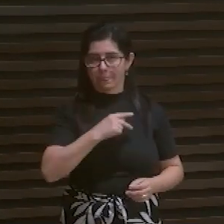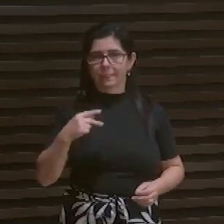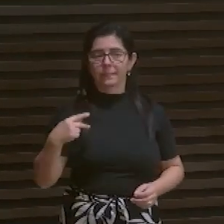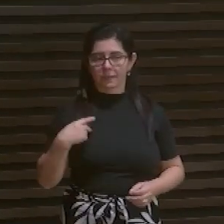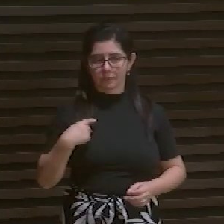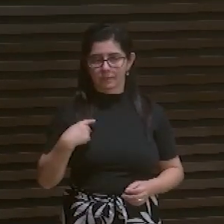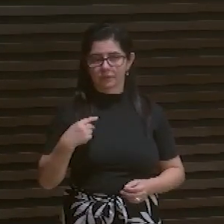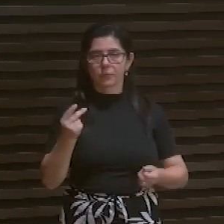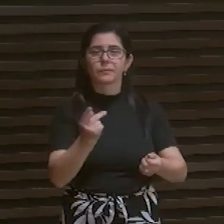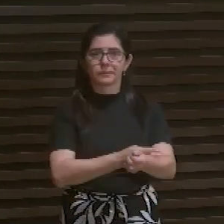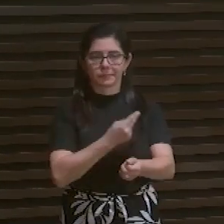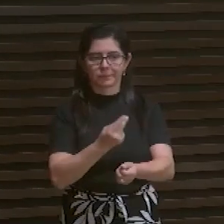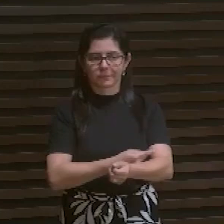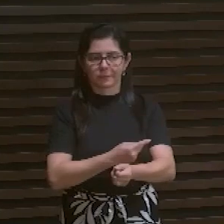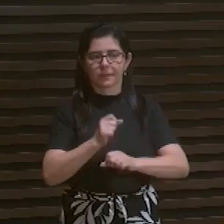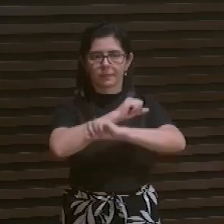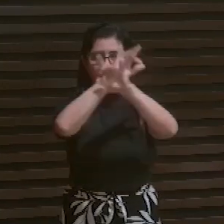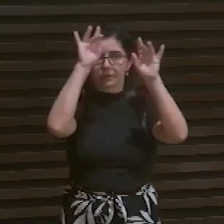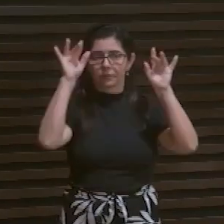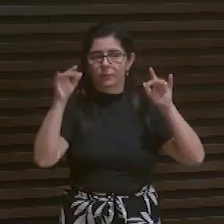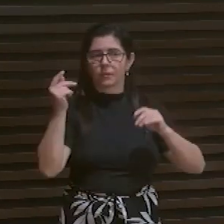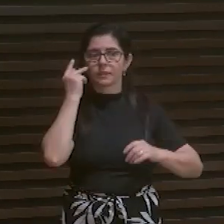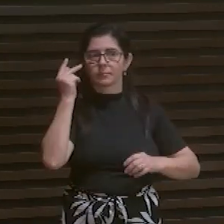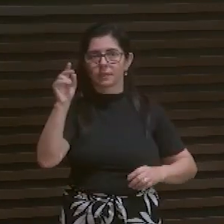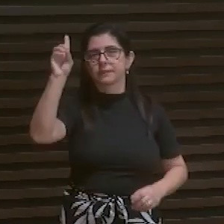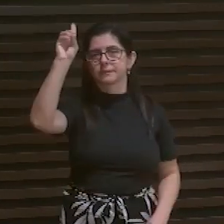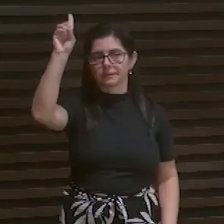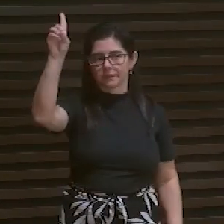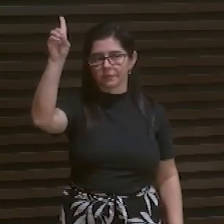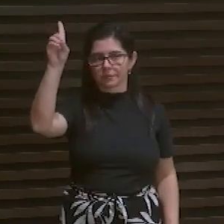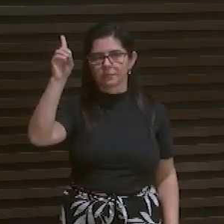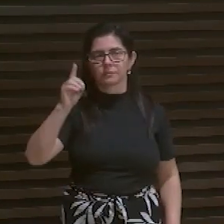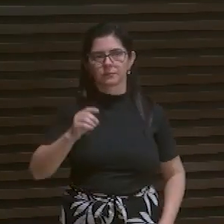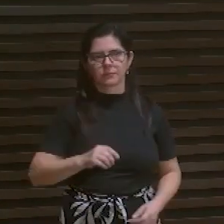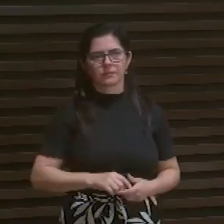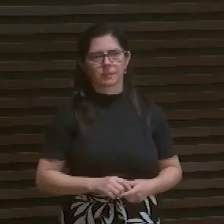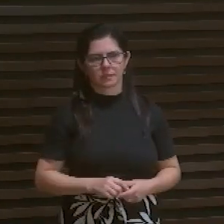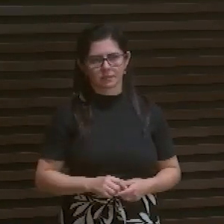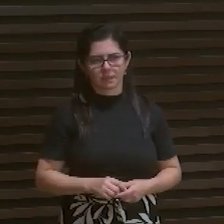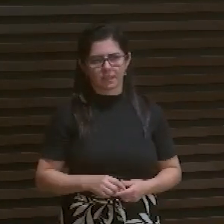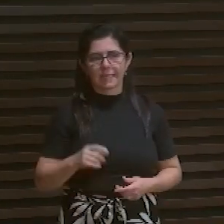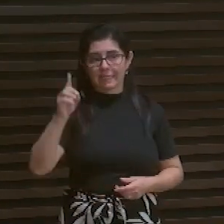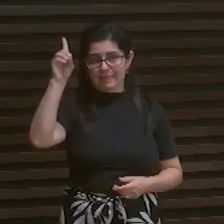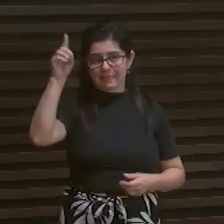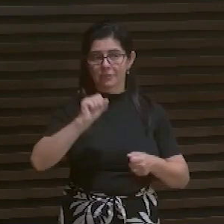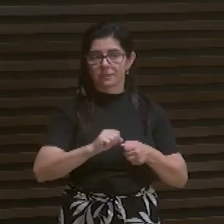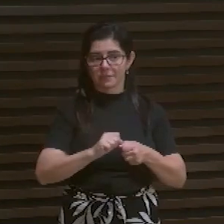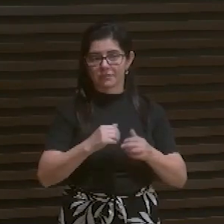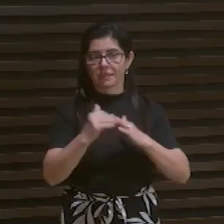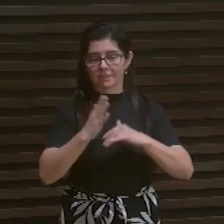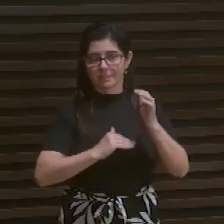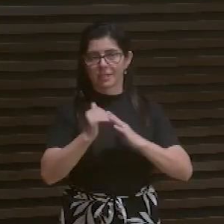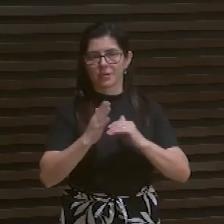Porque é o Espírito Santo que fala, porque é a palavra que fala, porque é Deus que opera, é Ele que faz, é a mensagem que faz,